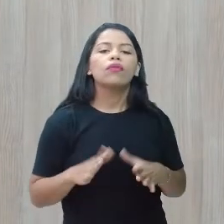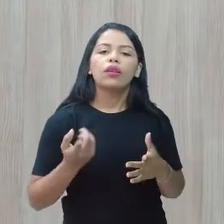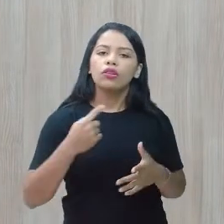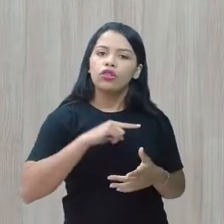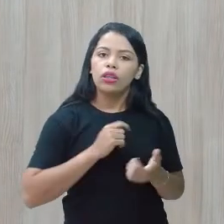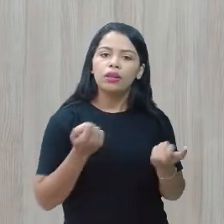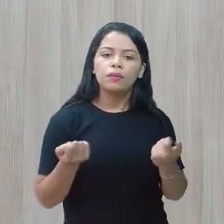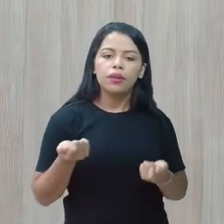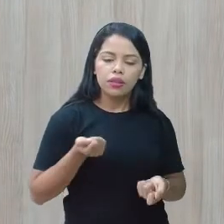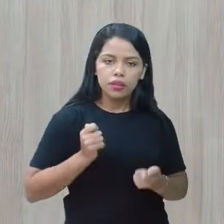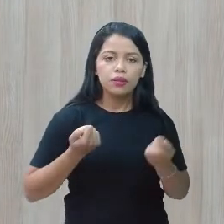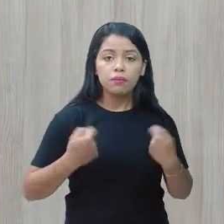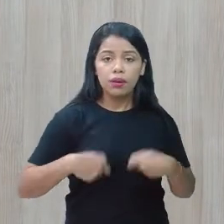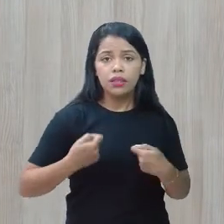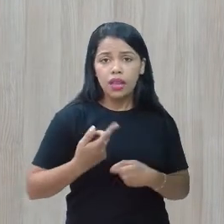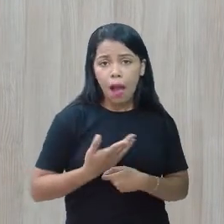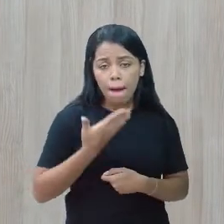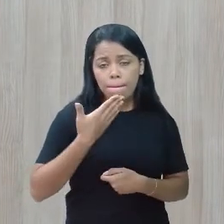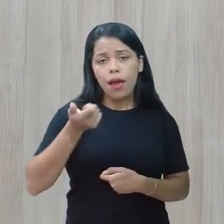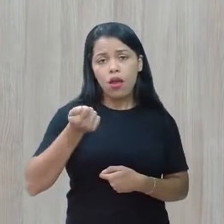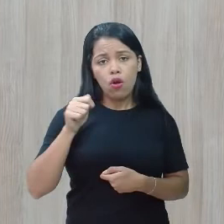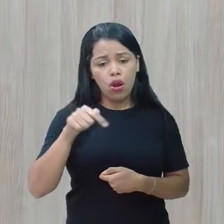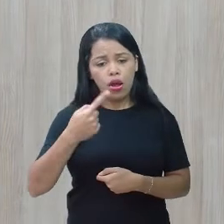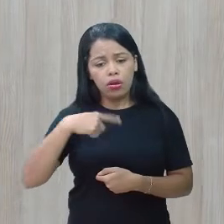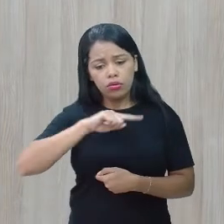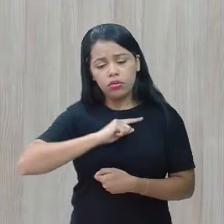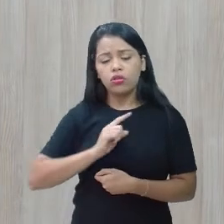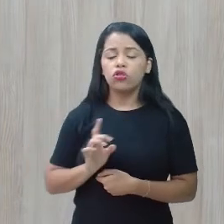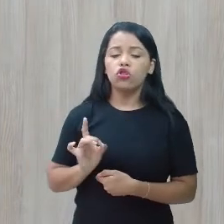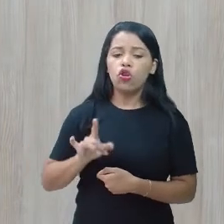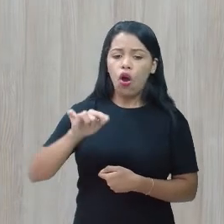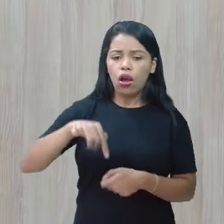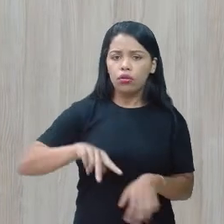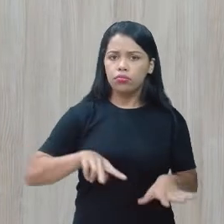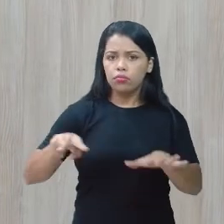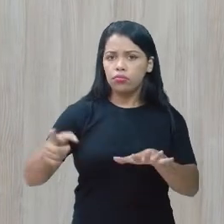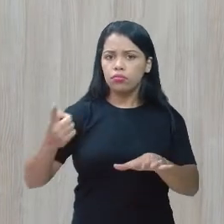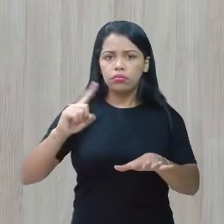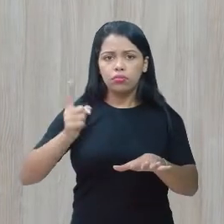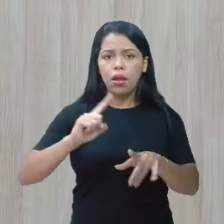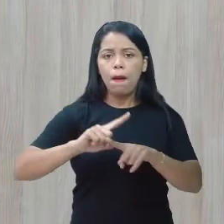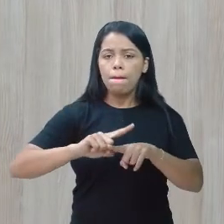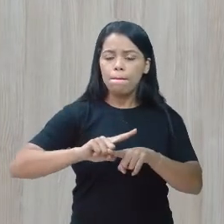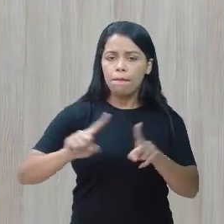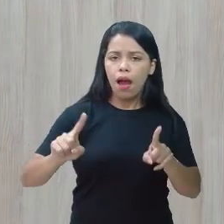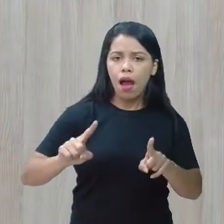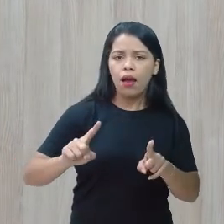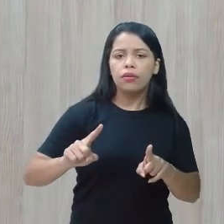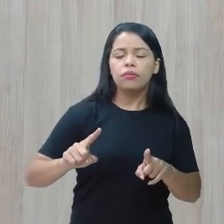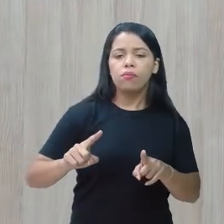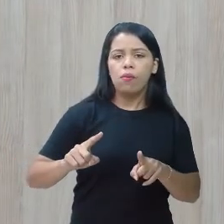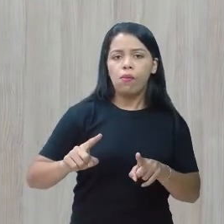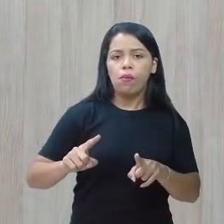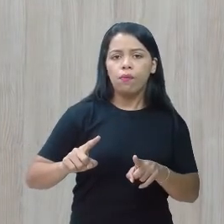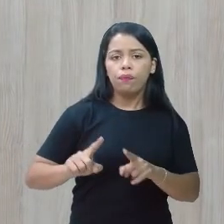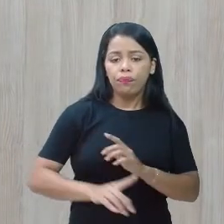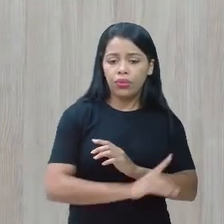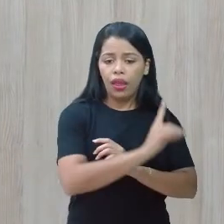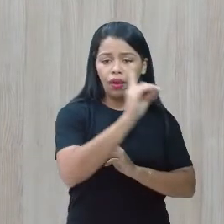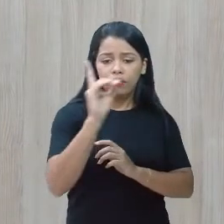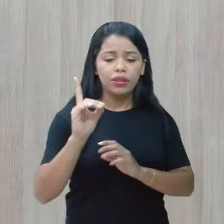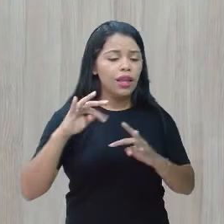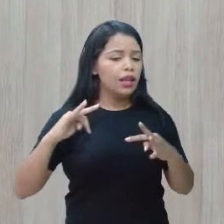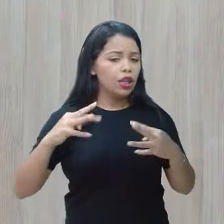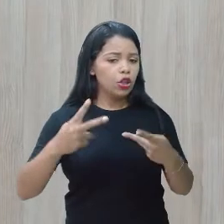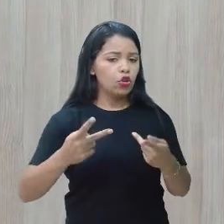E valorizar, não só nessa semana, né? Que representa o dia, um dia que